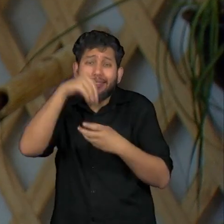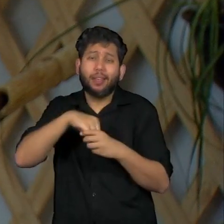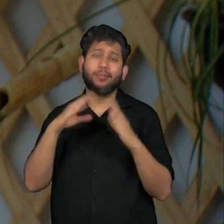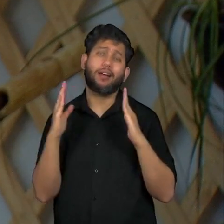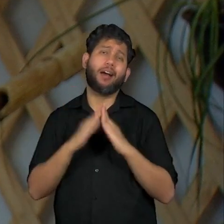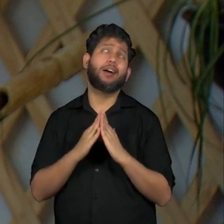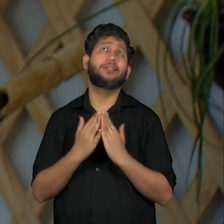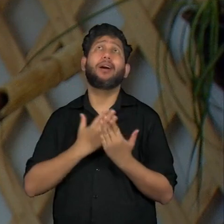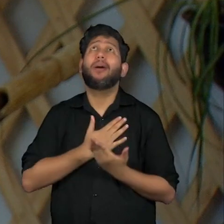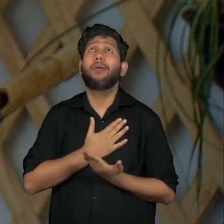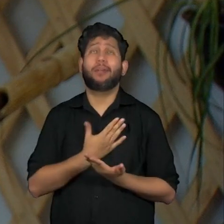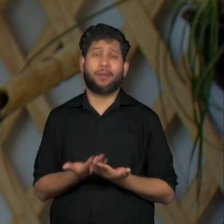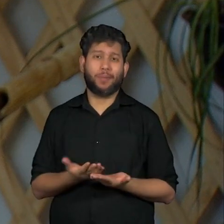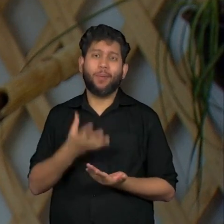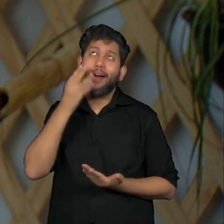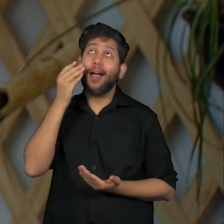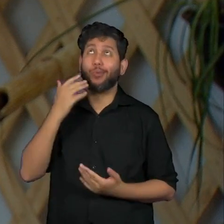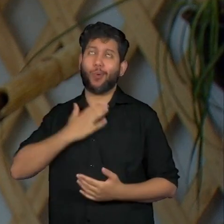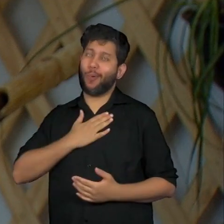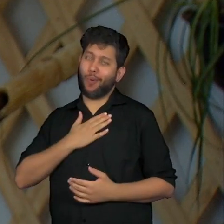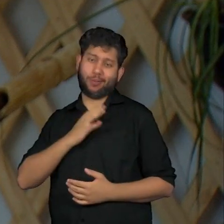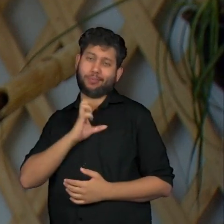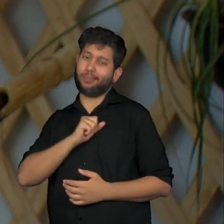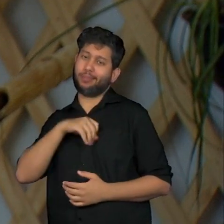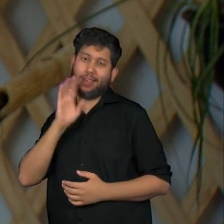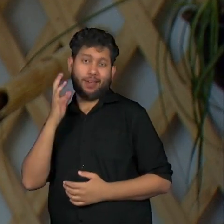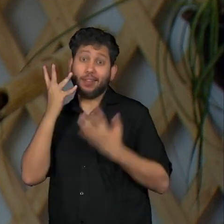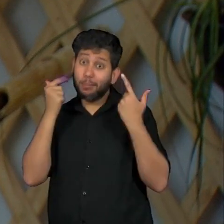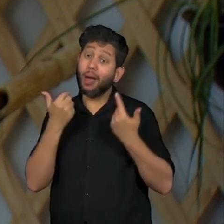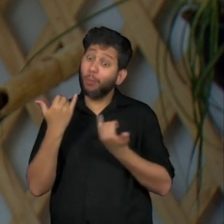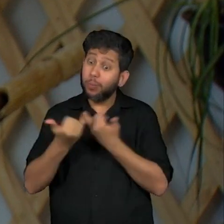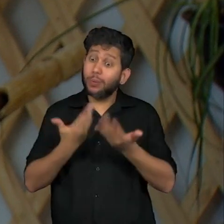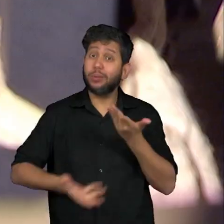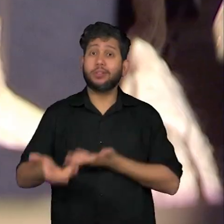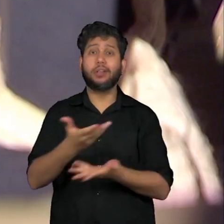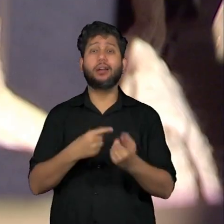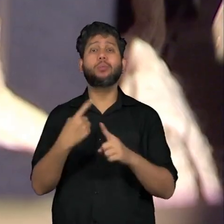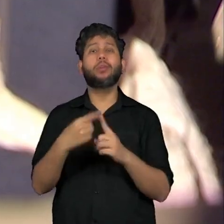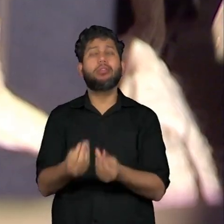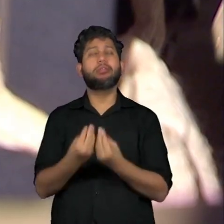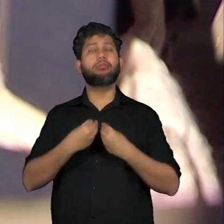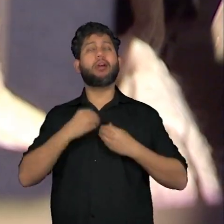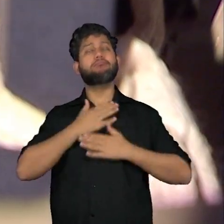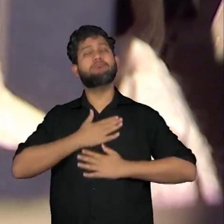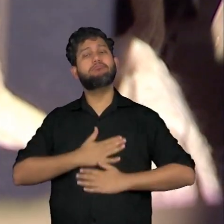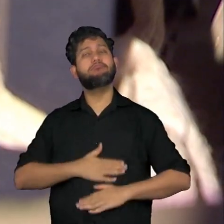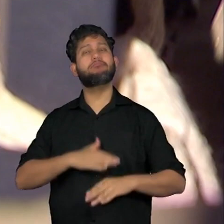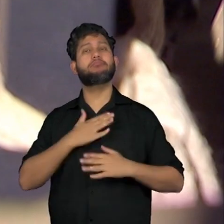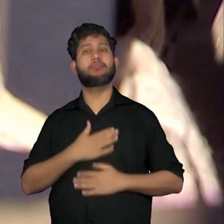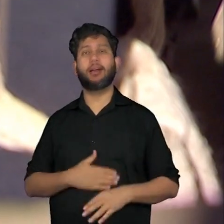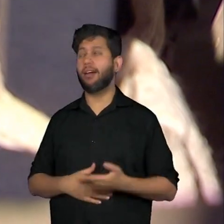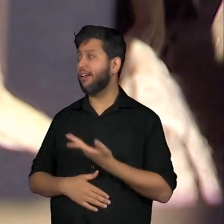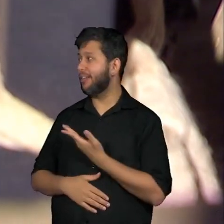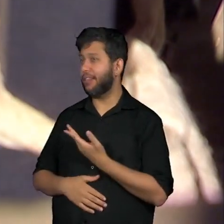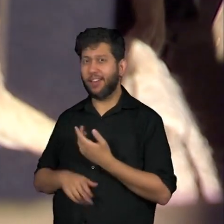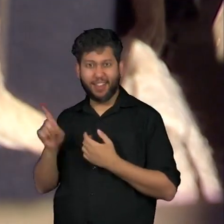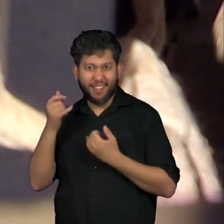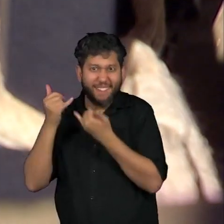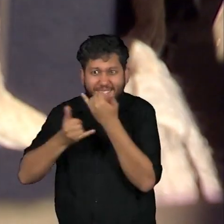em especial, sou suspeita porque sou apaixonada, mas traz essa paz, traz essa tranquilidade, apesar de serem